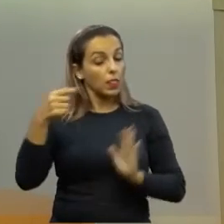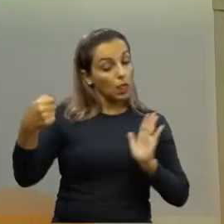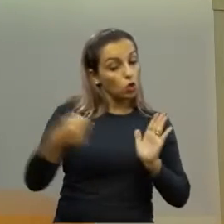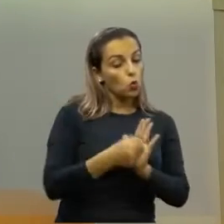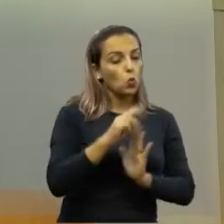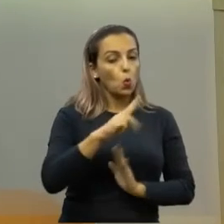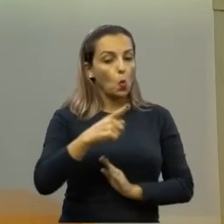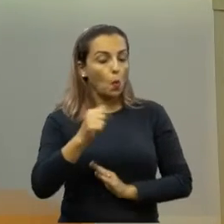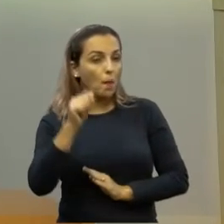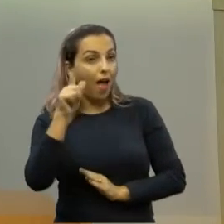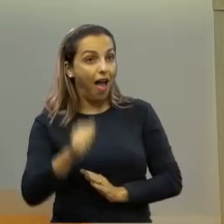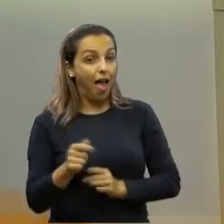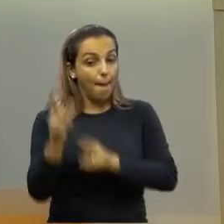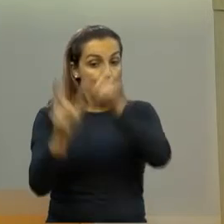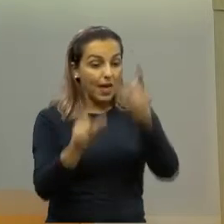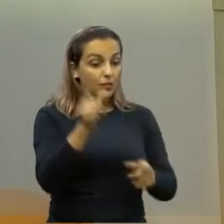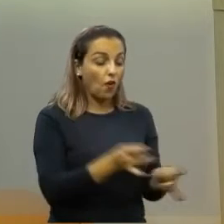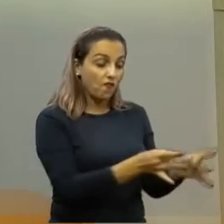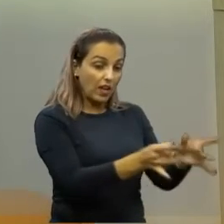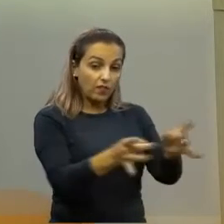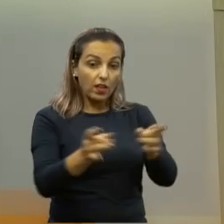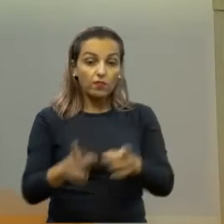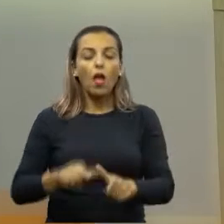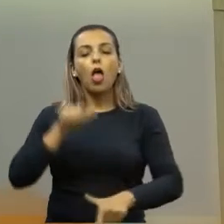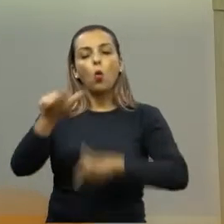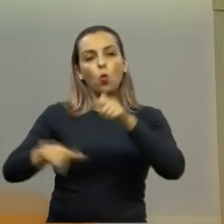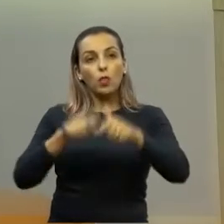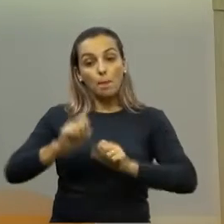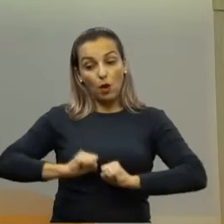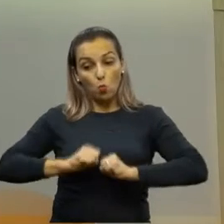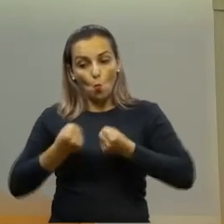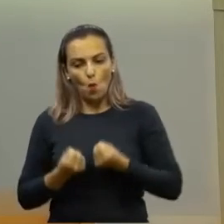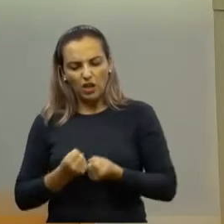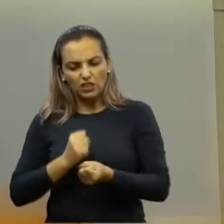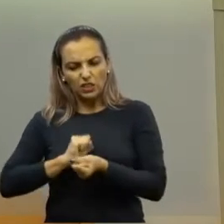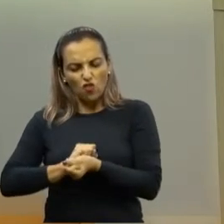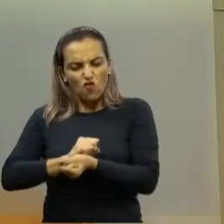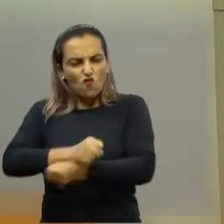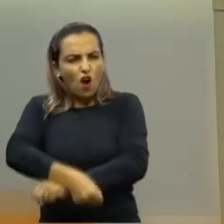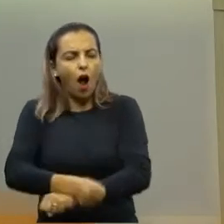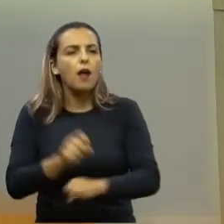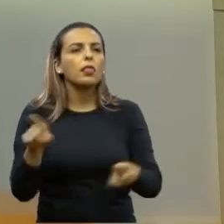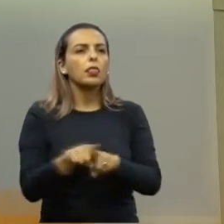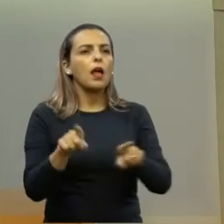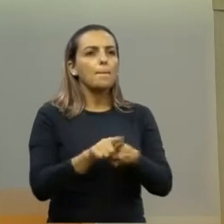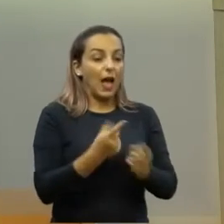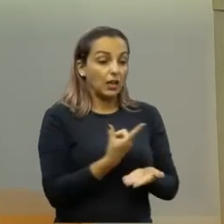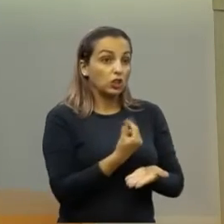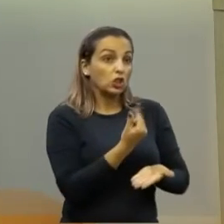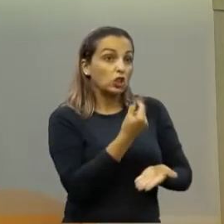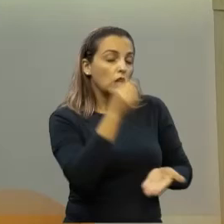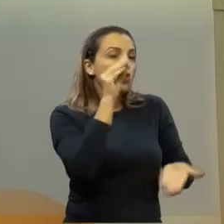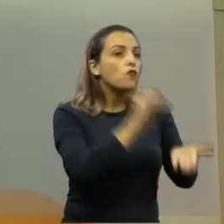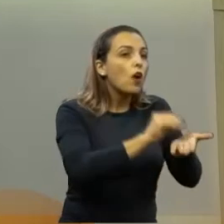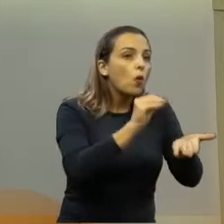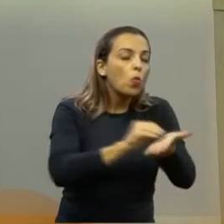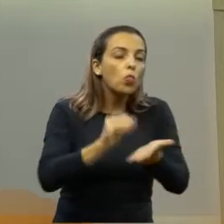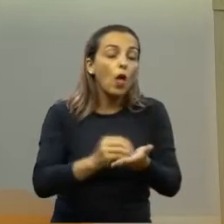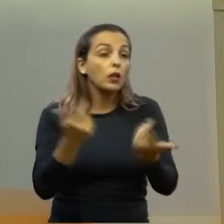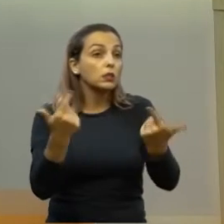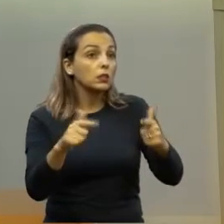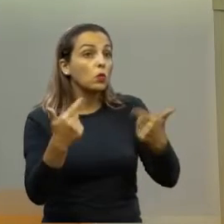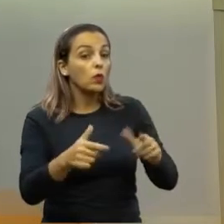de promover tráfico de pessoas explorar o trabalho humano forçado de sofrerem privações e dinheiro de liberdade